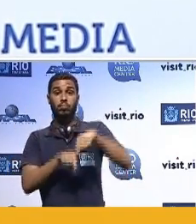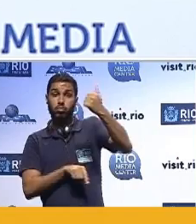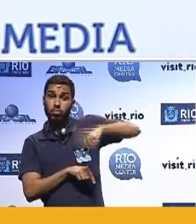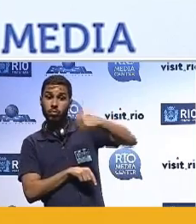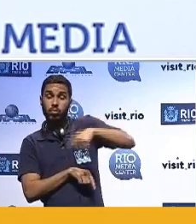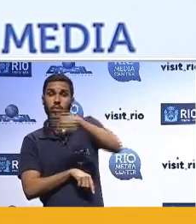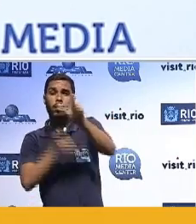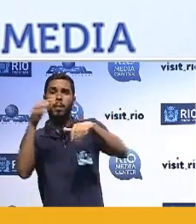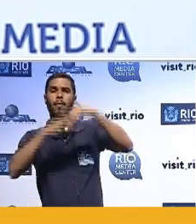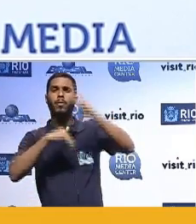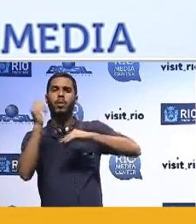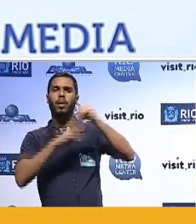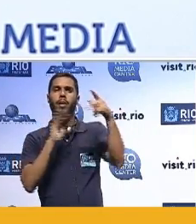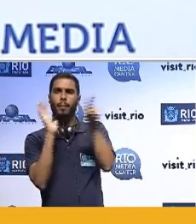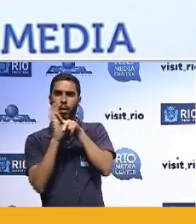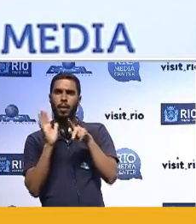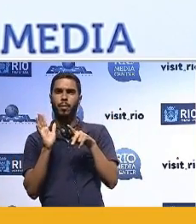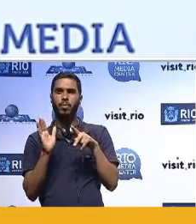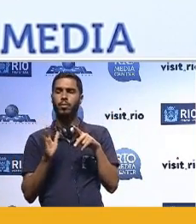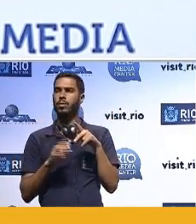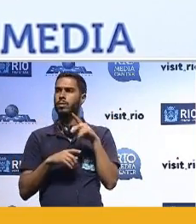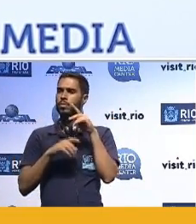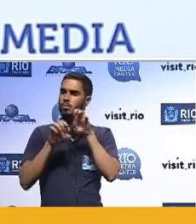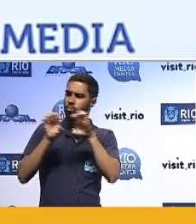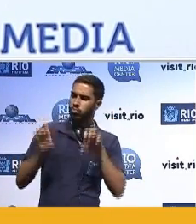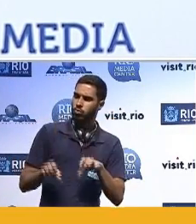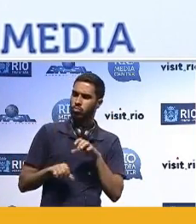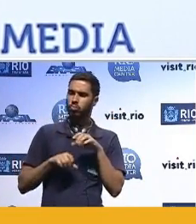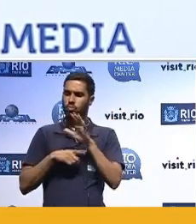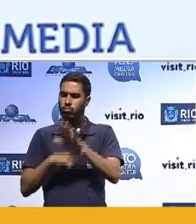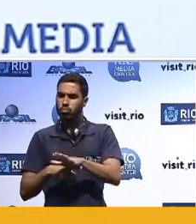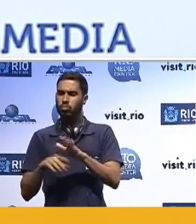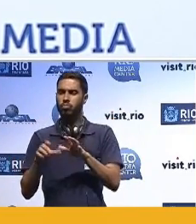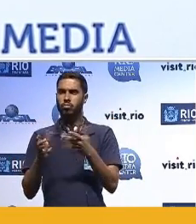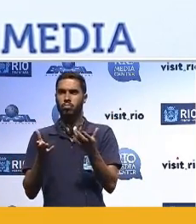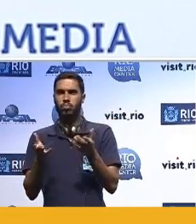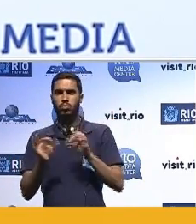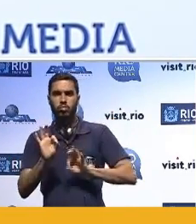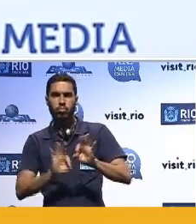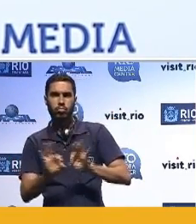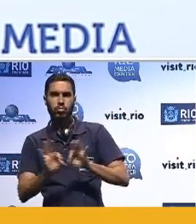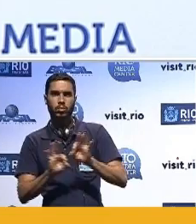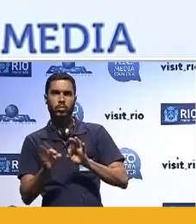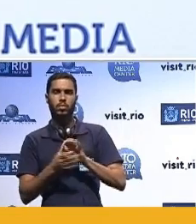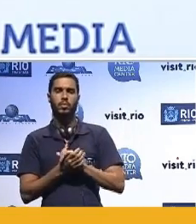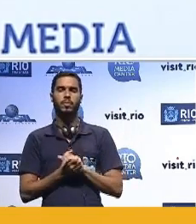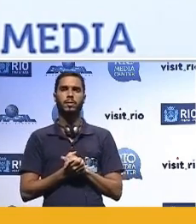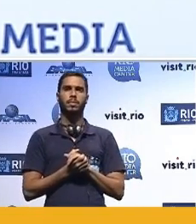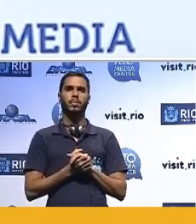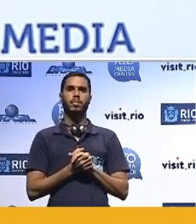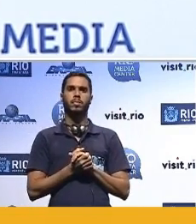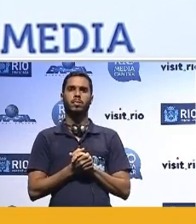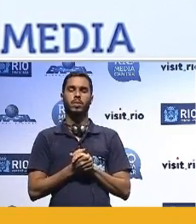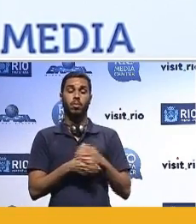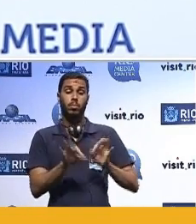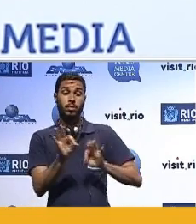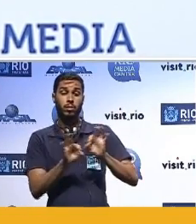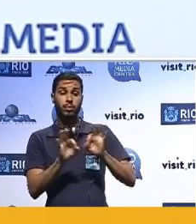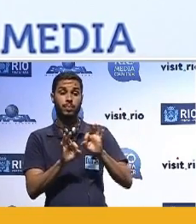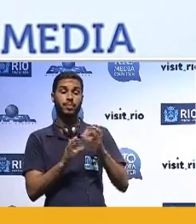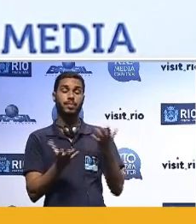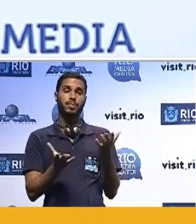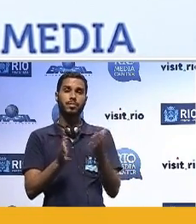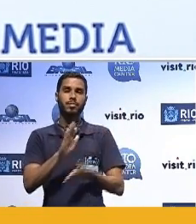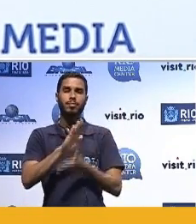serviços turísticos. A ideia é dar mais autonomia à pessoa com deficiência para que ela organize a viagem pelo nosso país